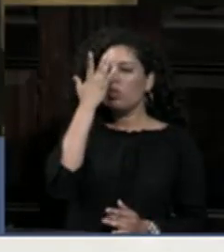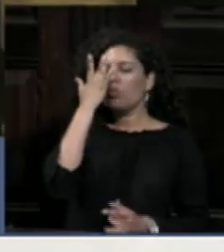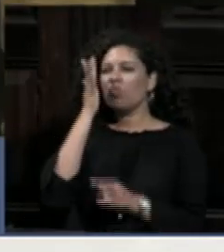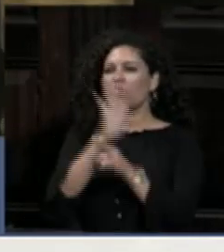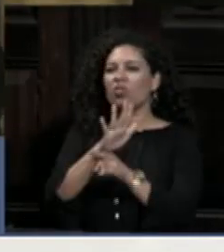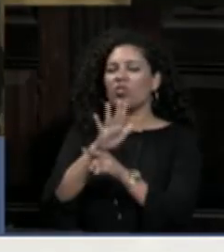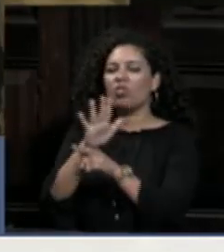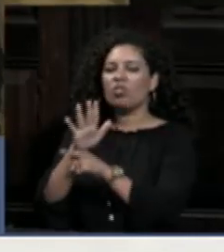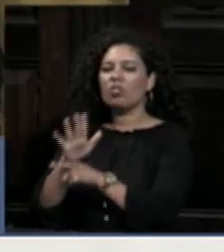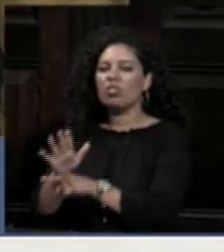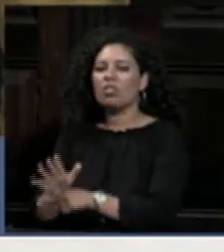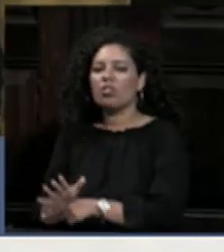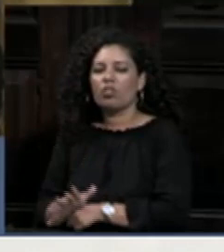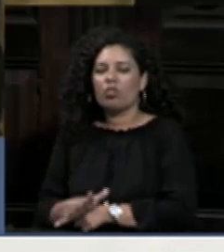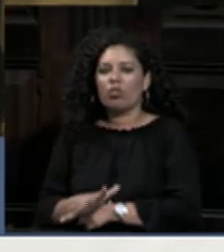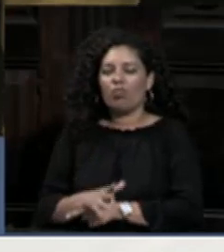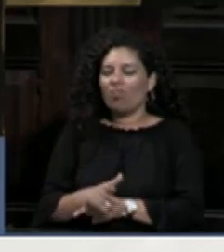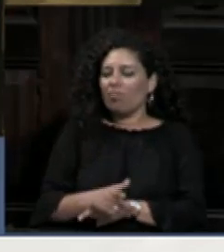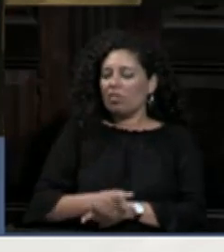intransigente